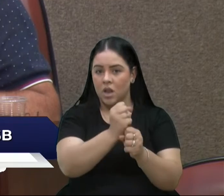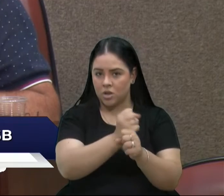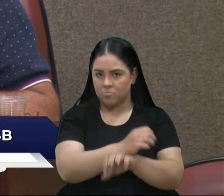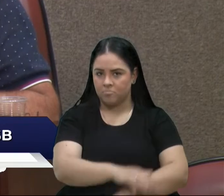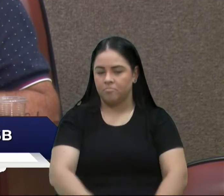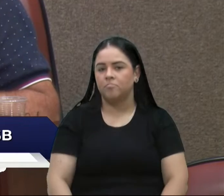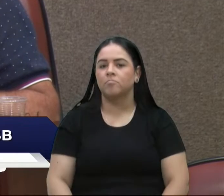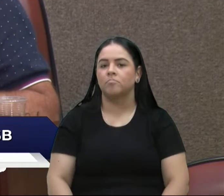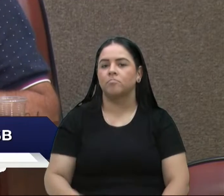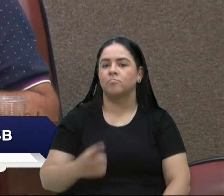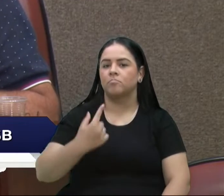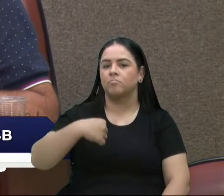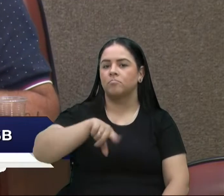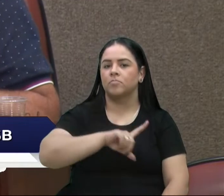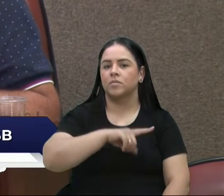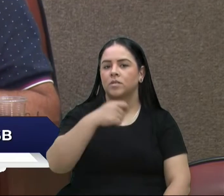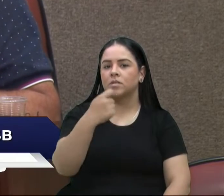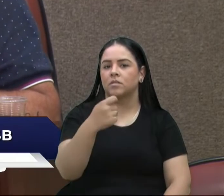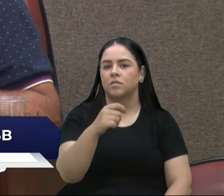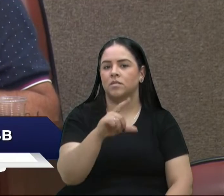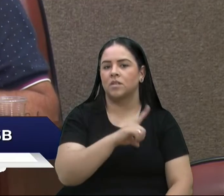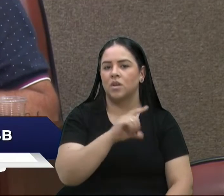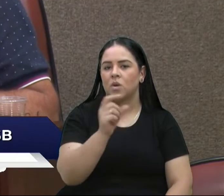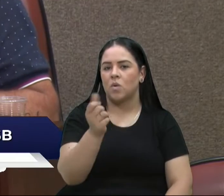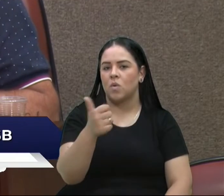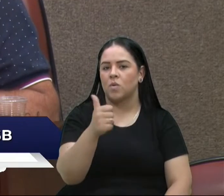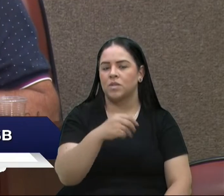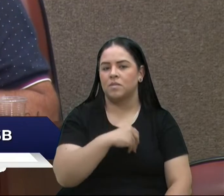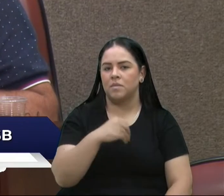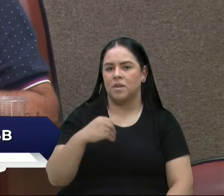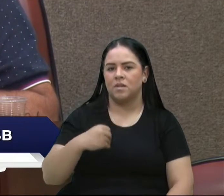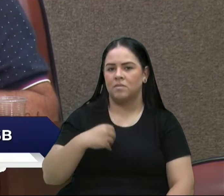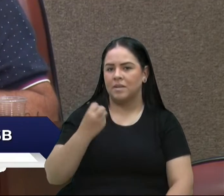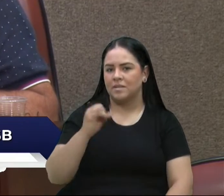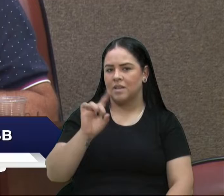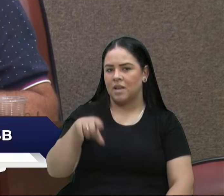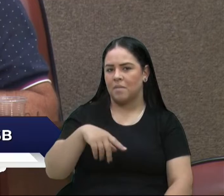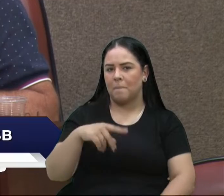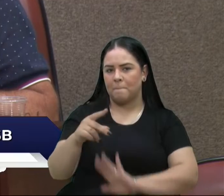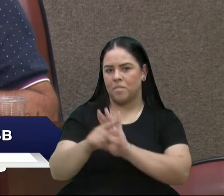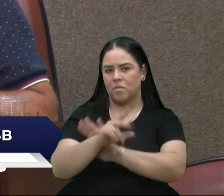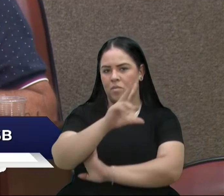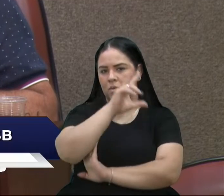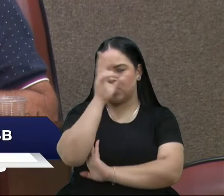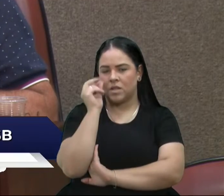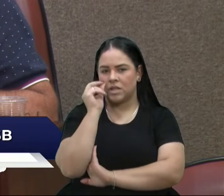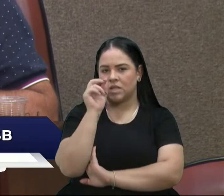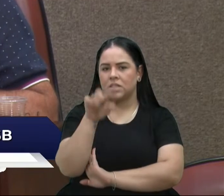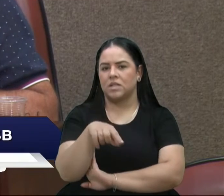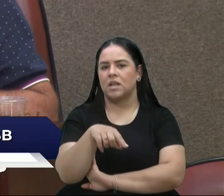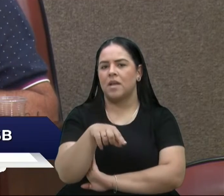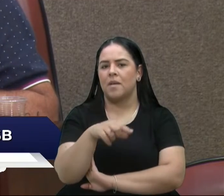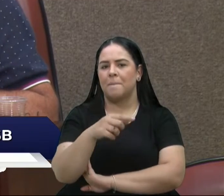E nós precisamos, esses 11 médicos, se é do município, se é da cota do município, não sei como